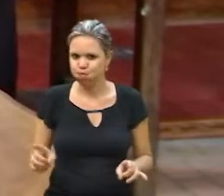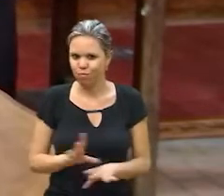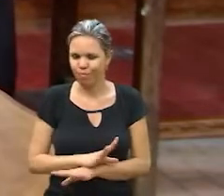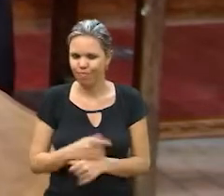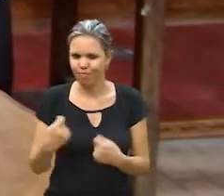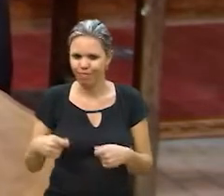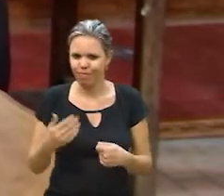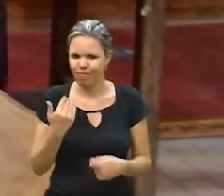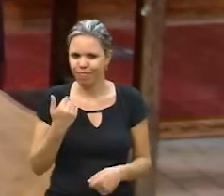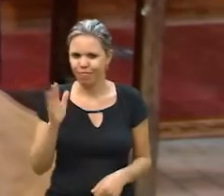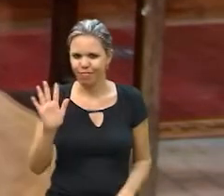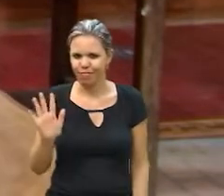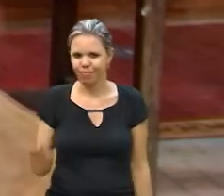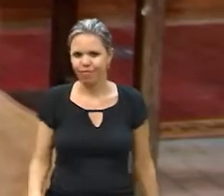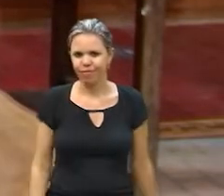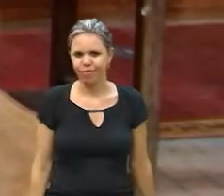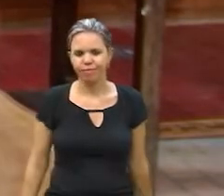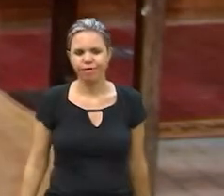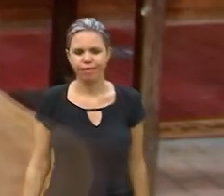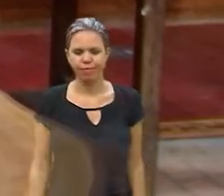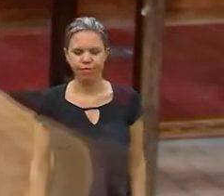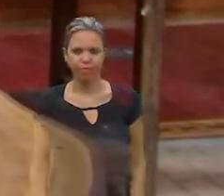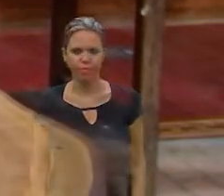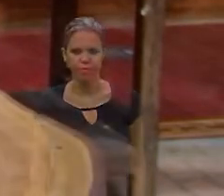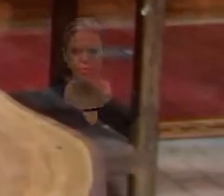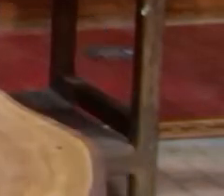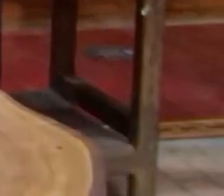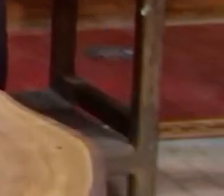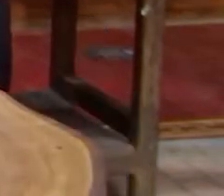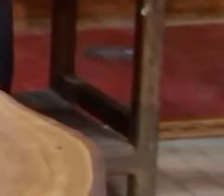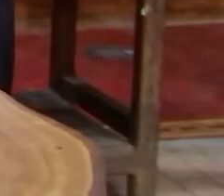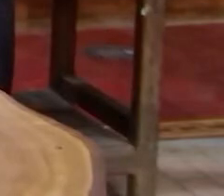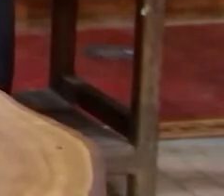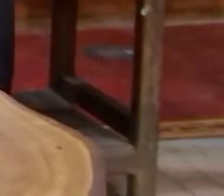aqui, né? Valeu, tchau, tchau.